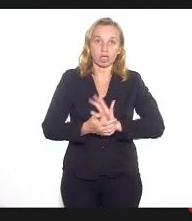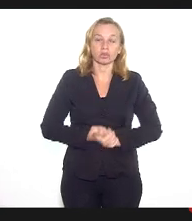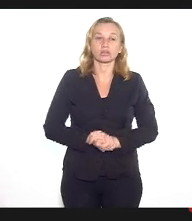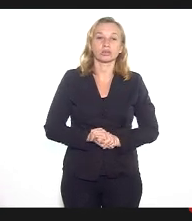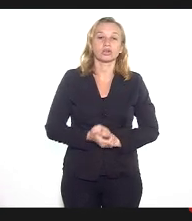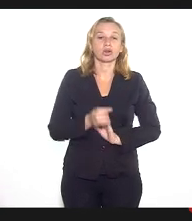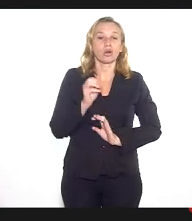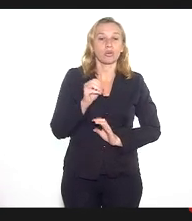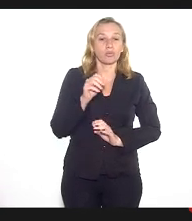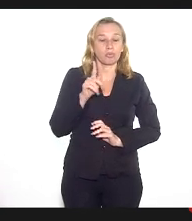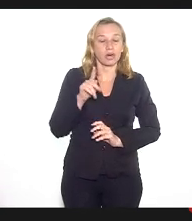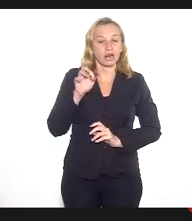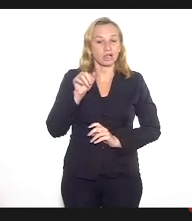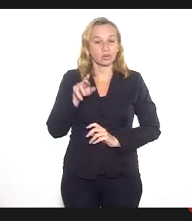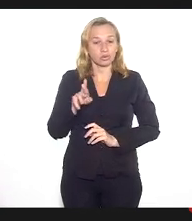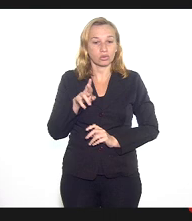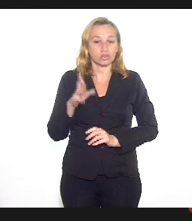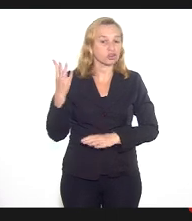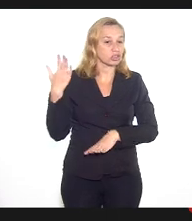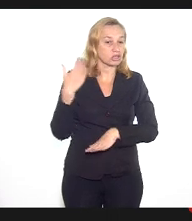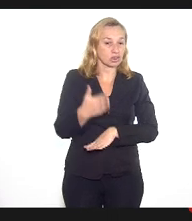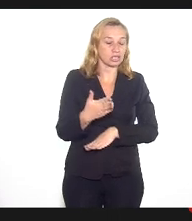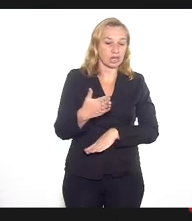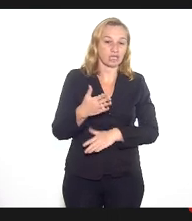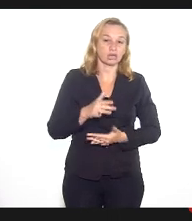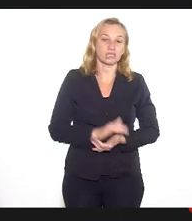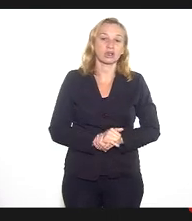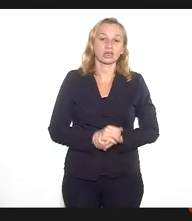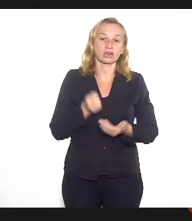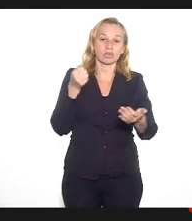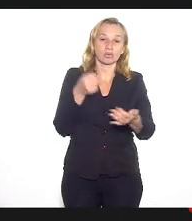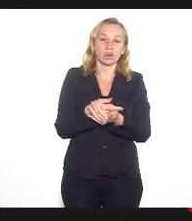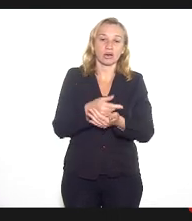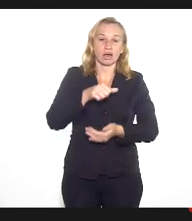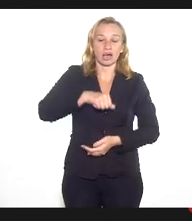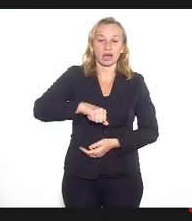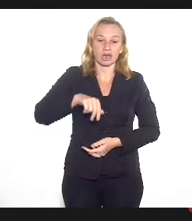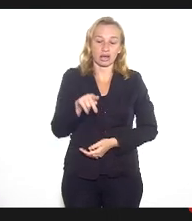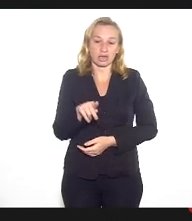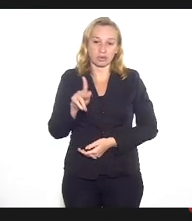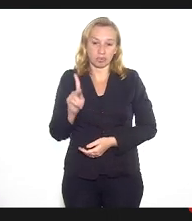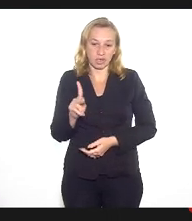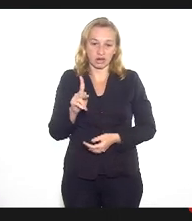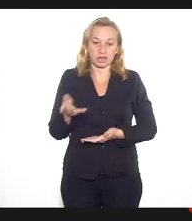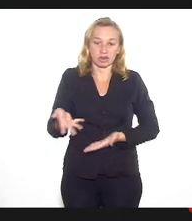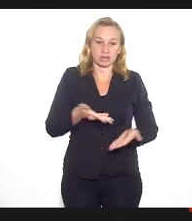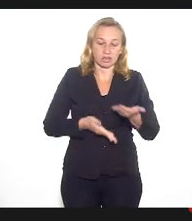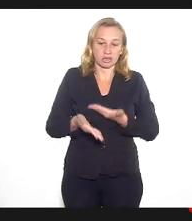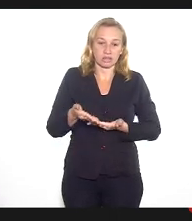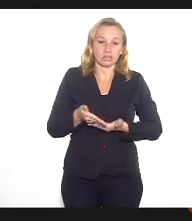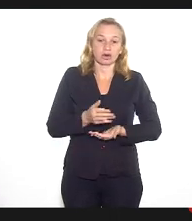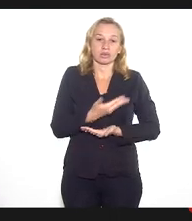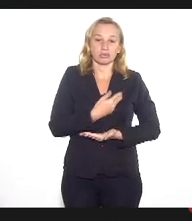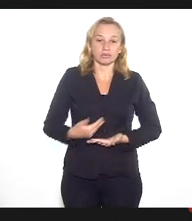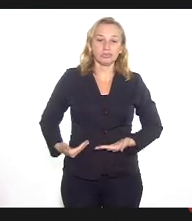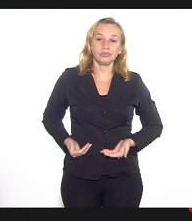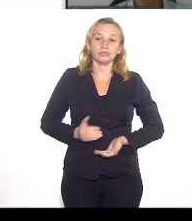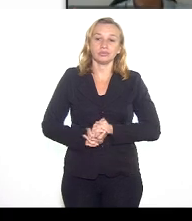pelo operador, elas fazem diretamente o pagamento ANP dessas participações.